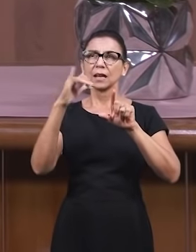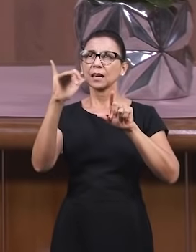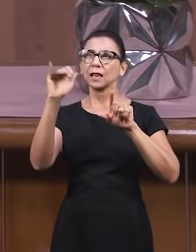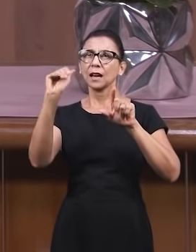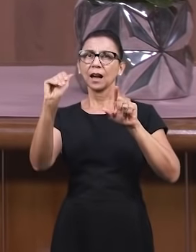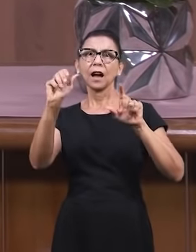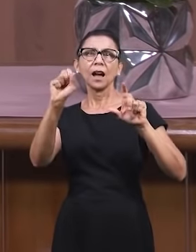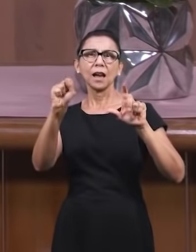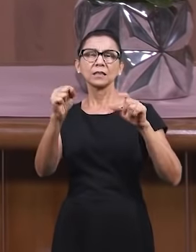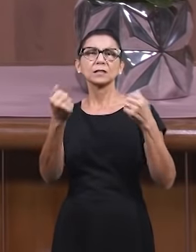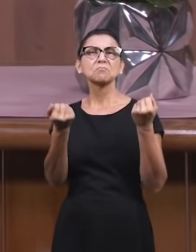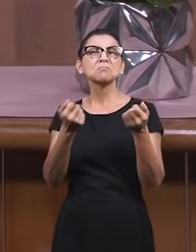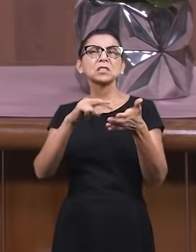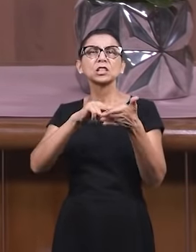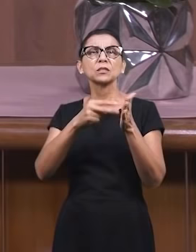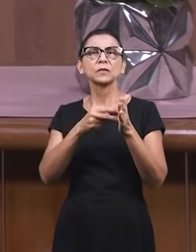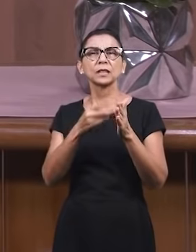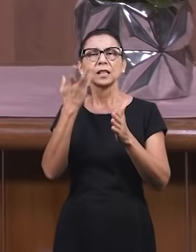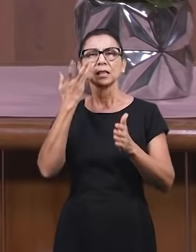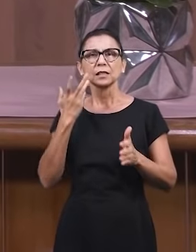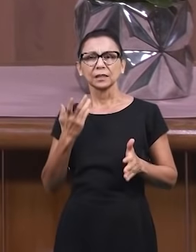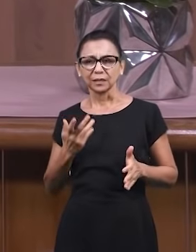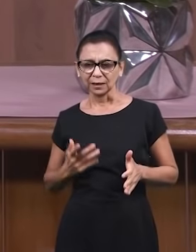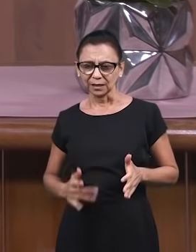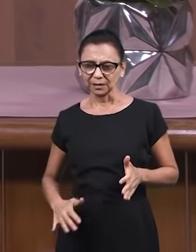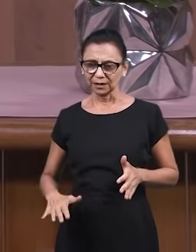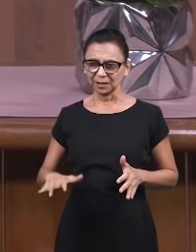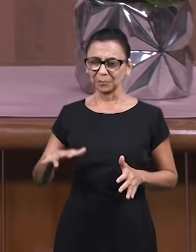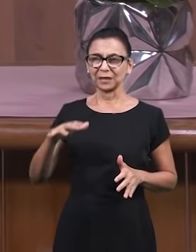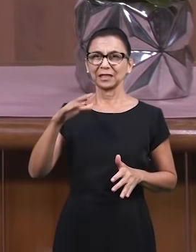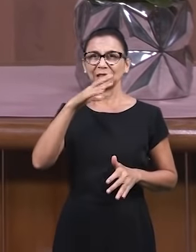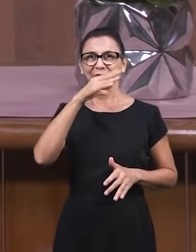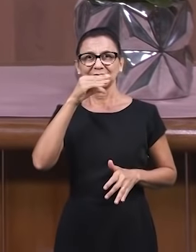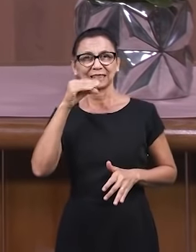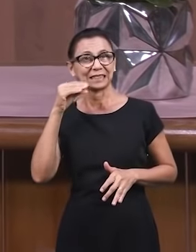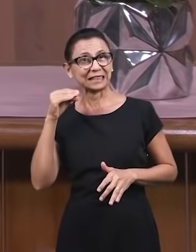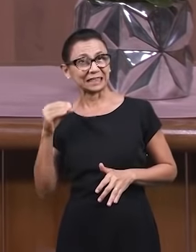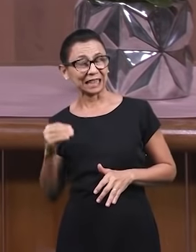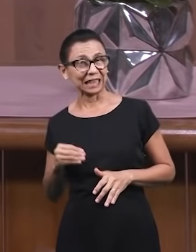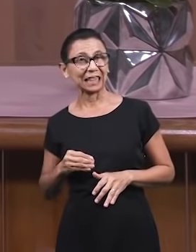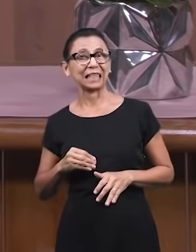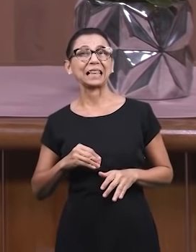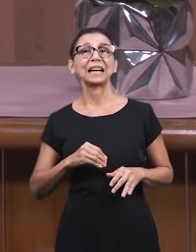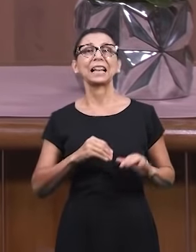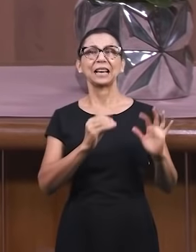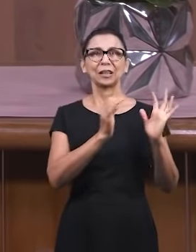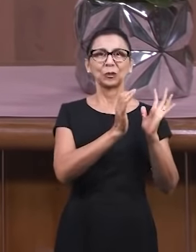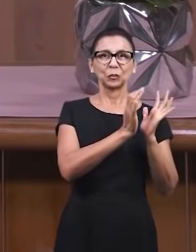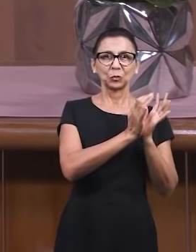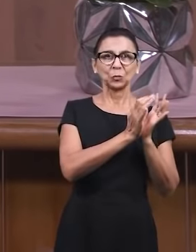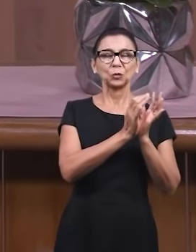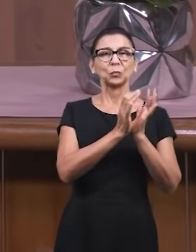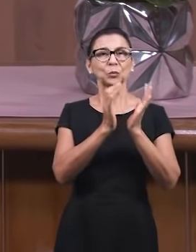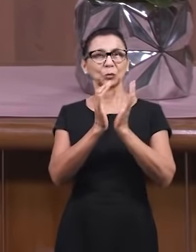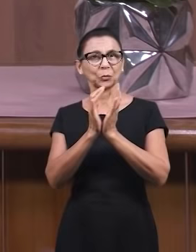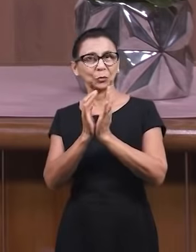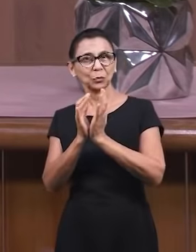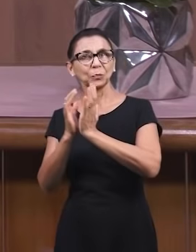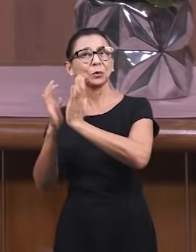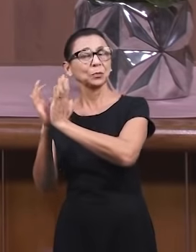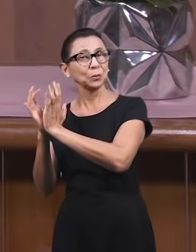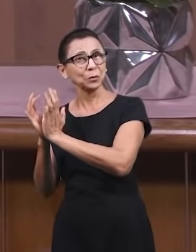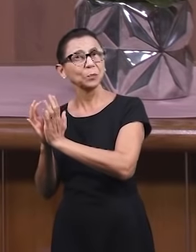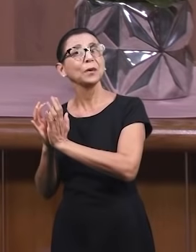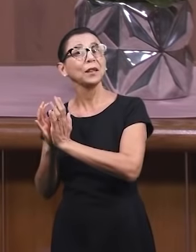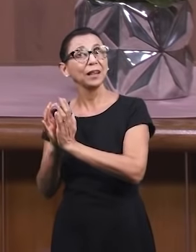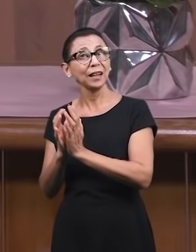Crianças, intermediários e adolescentes. É o nosso grupo dos pequeninos, das crianças. Temos uma classe intermediária também dos adolescentes da